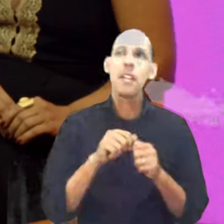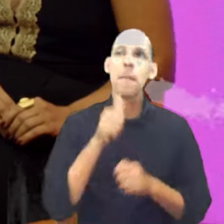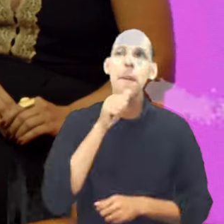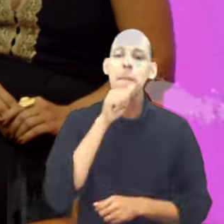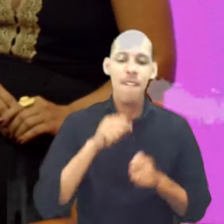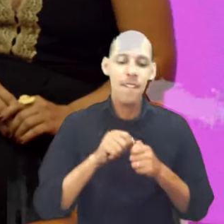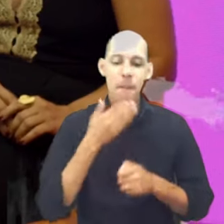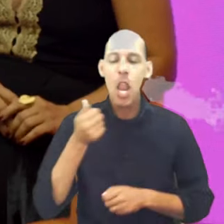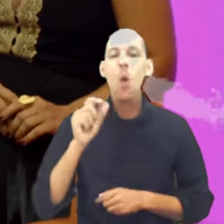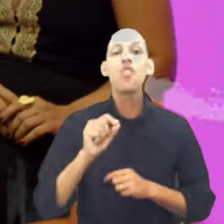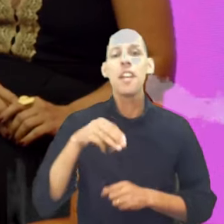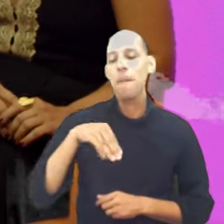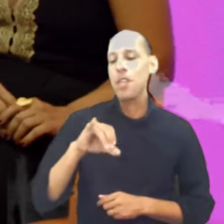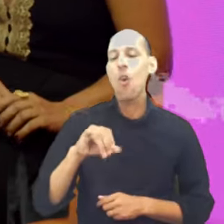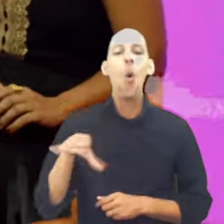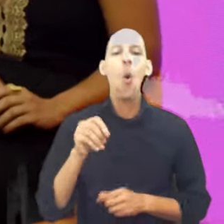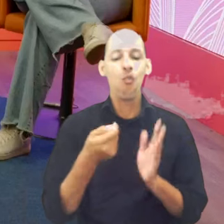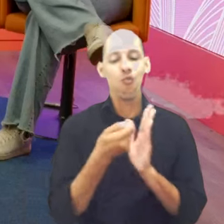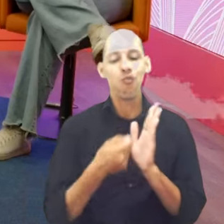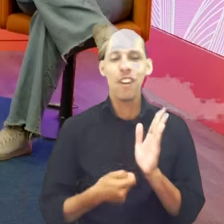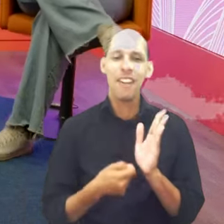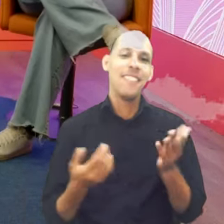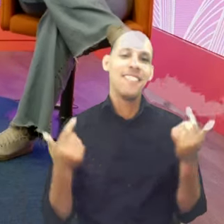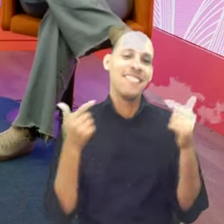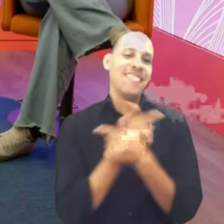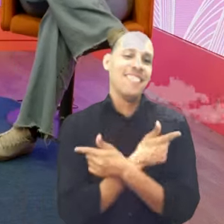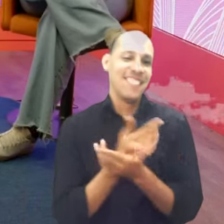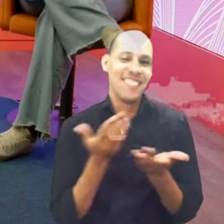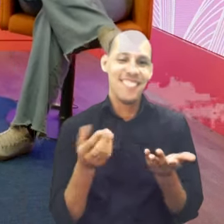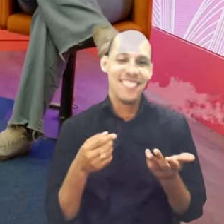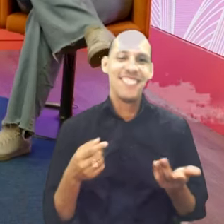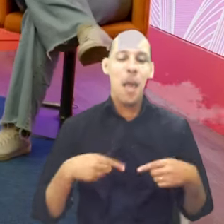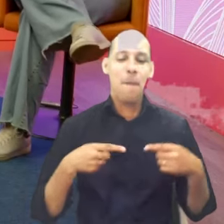ele escreveu, minha mãe faz o melhor miojo. Que vergonha.